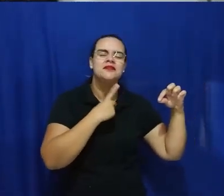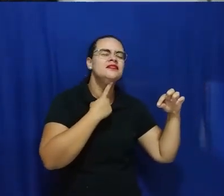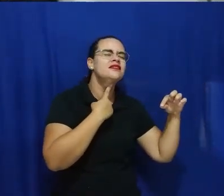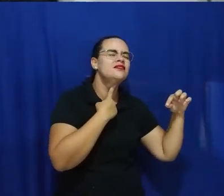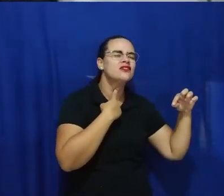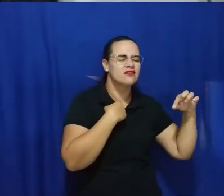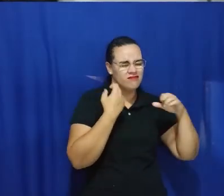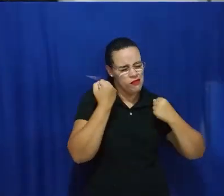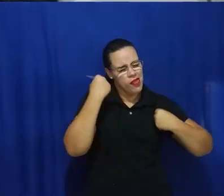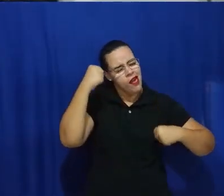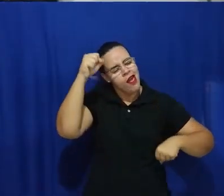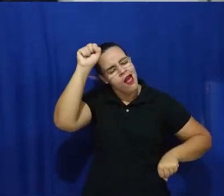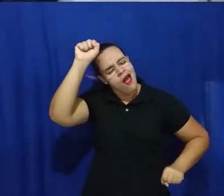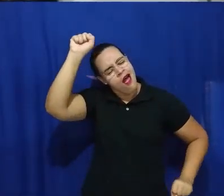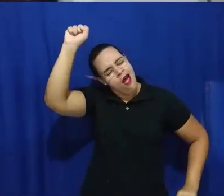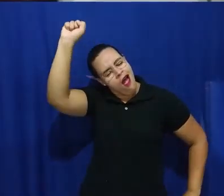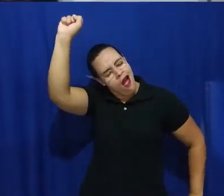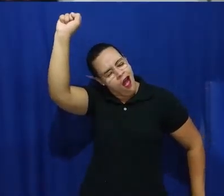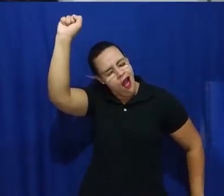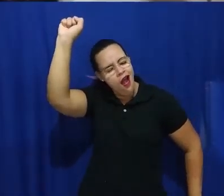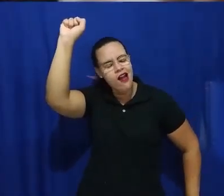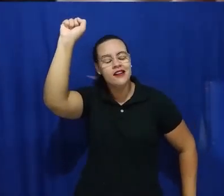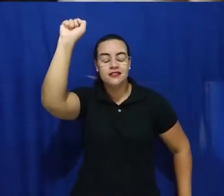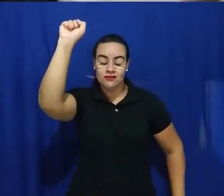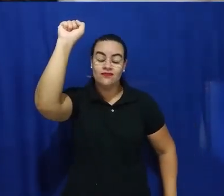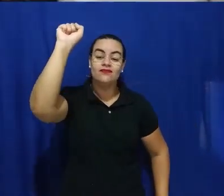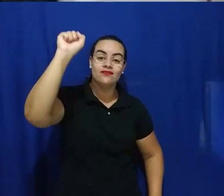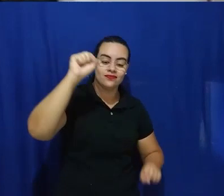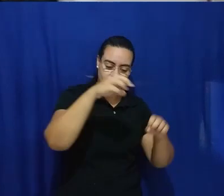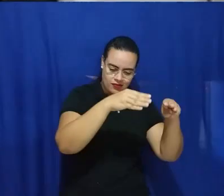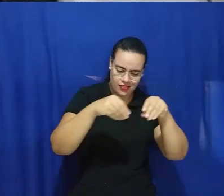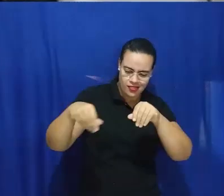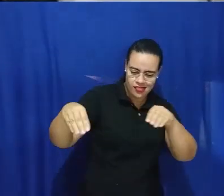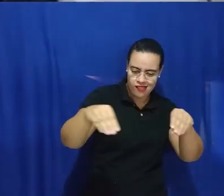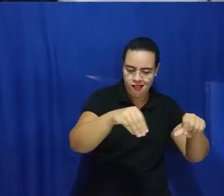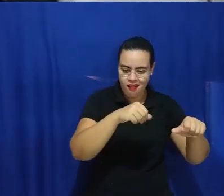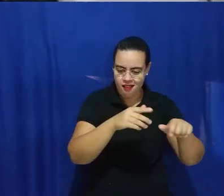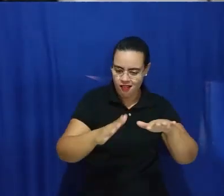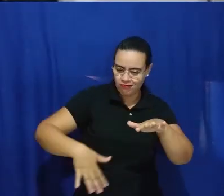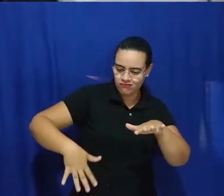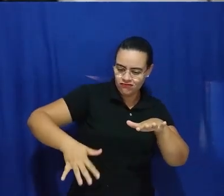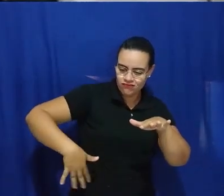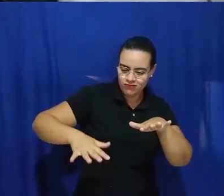à vontade, é contar mentiras, é se espreguiçar.